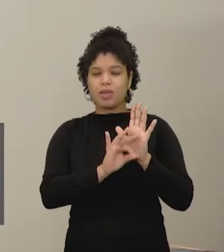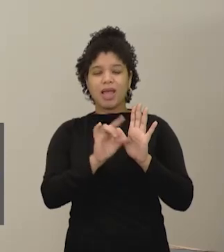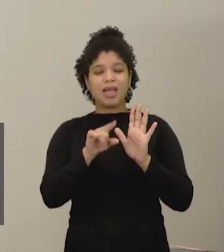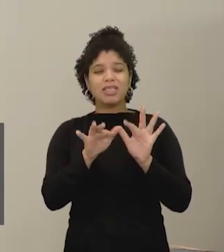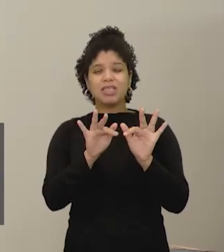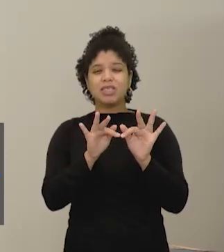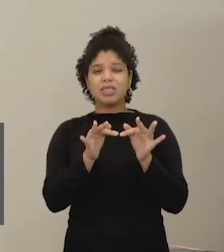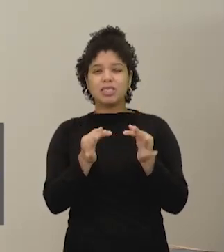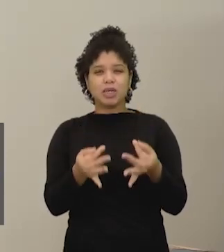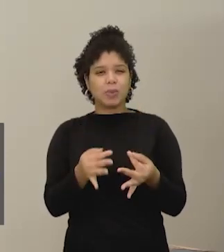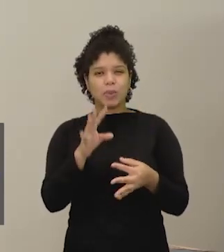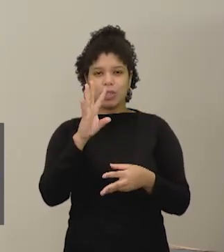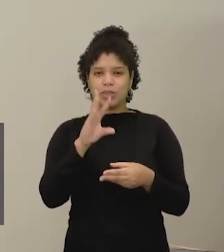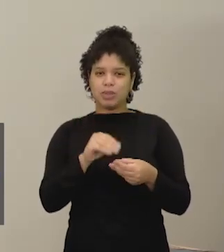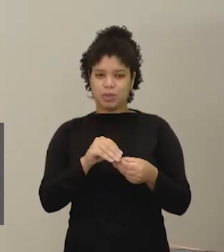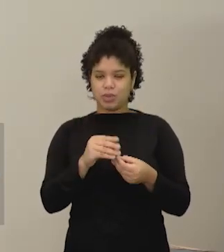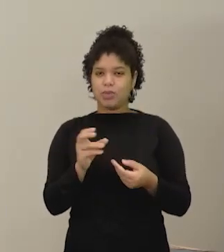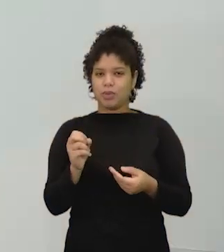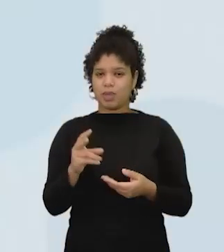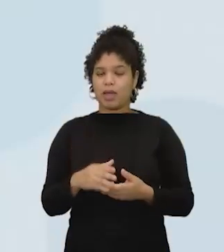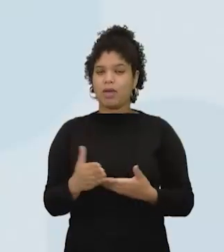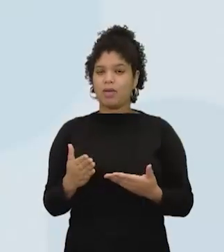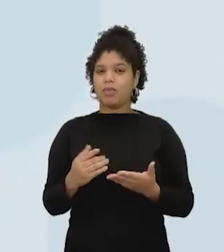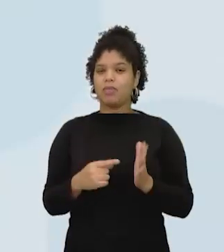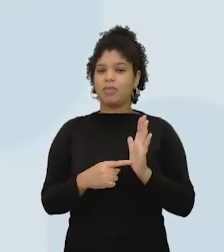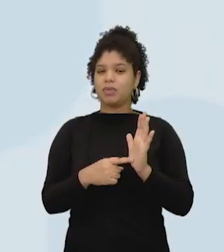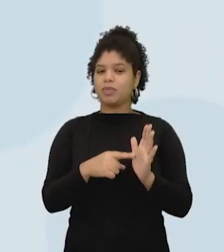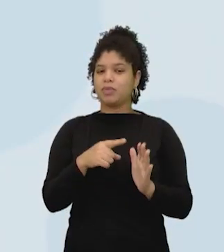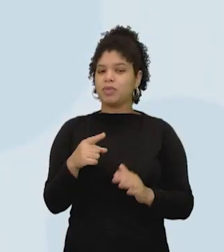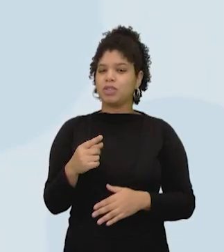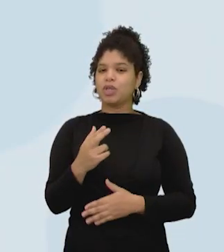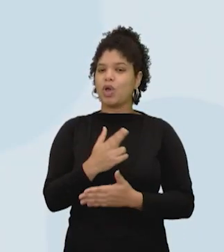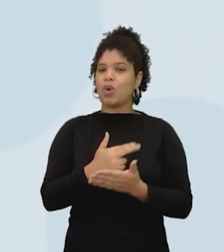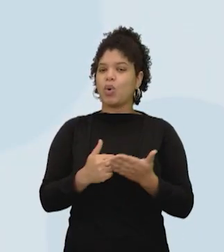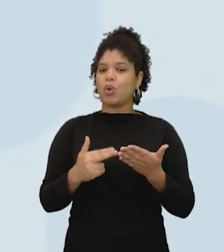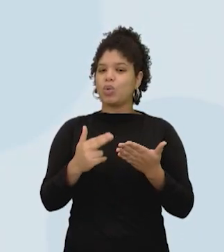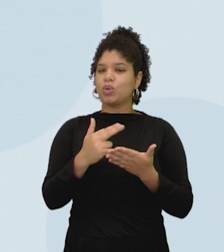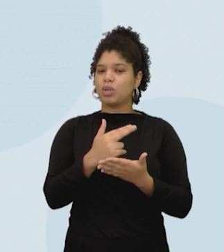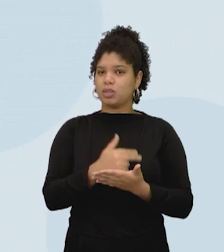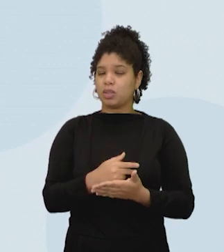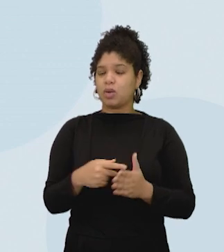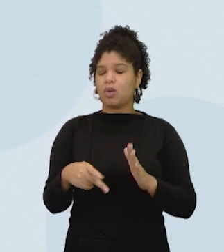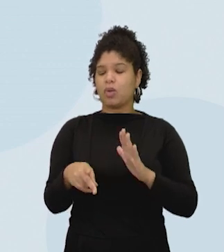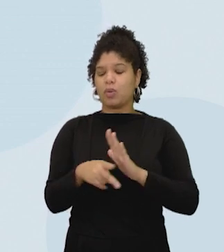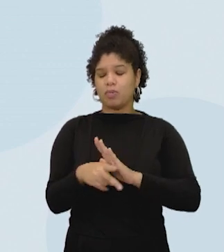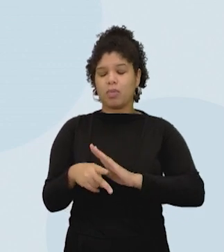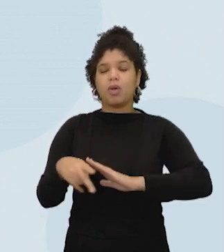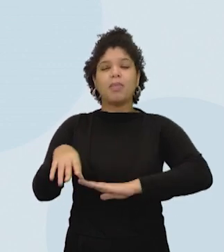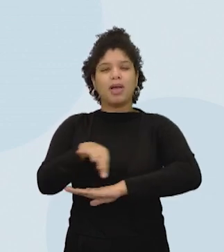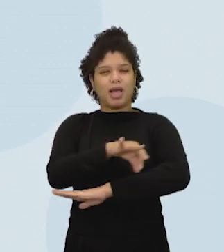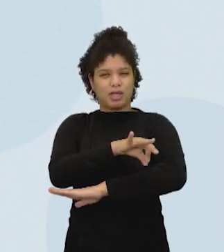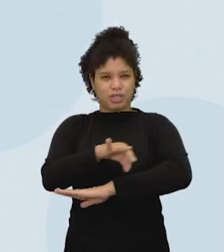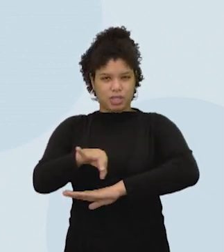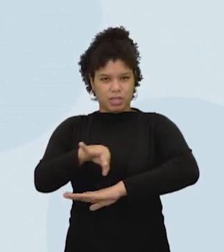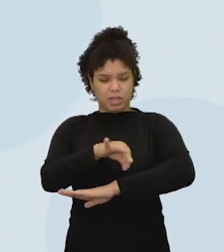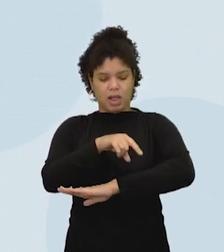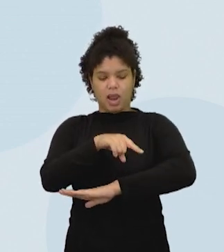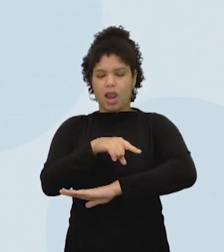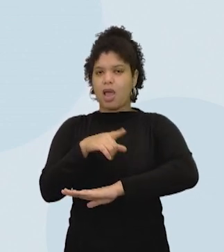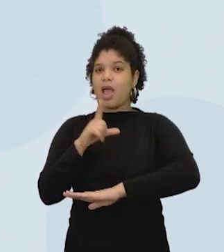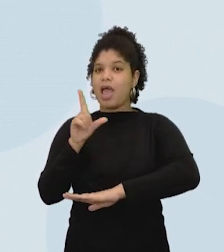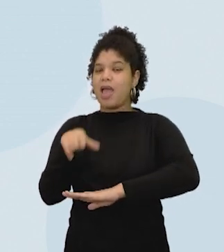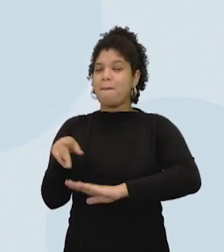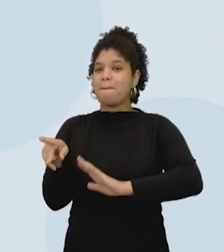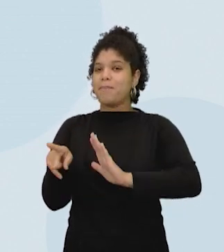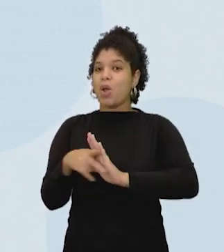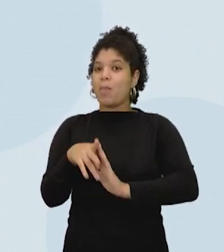basiquinho mesmo, tá, turma? Então, ó, trouxe uma imagem de um desenho. É um desenho de arquitetura, um desenho técnico. Esse é um desenho